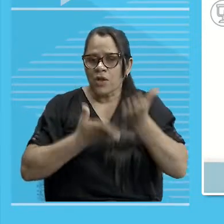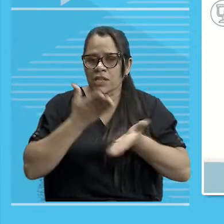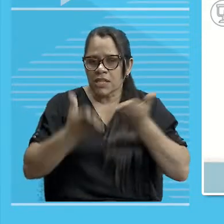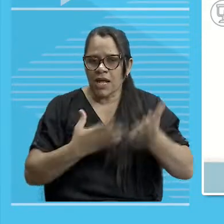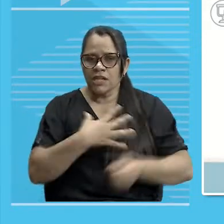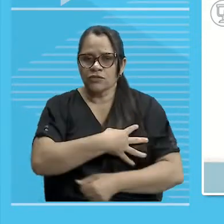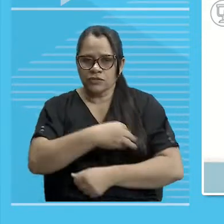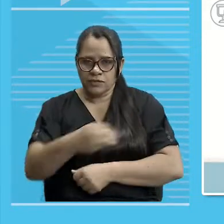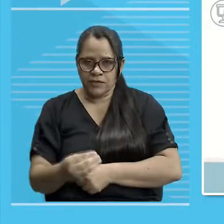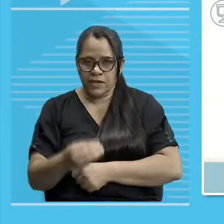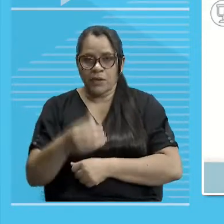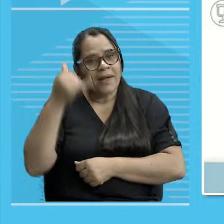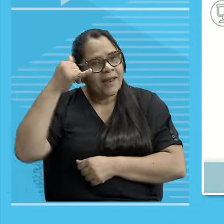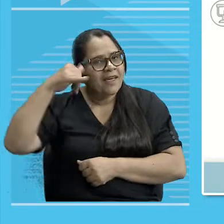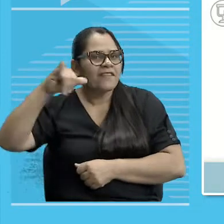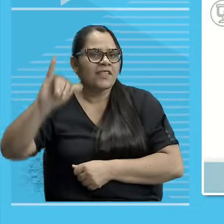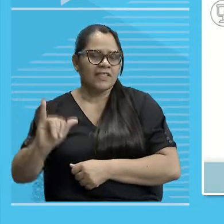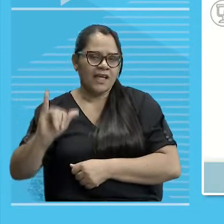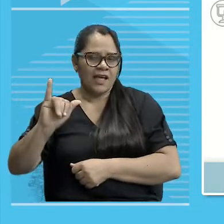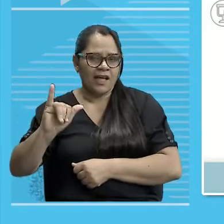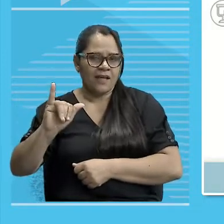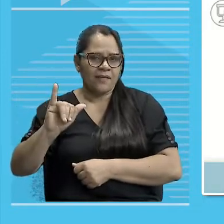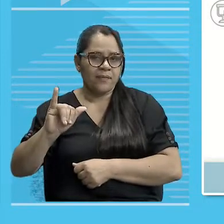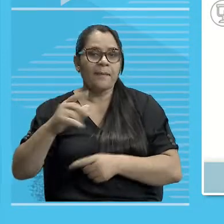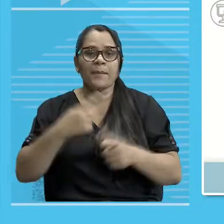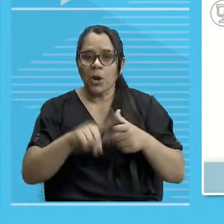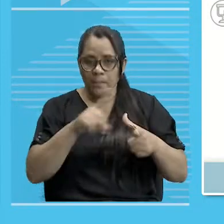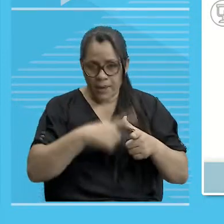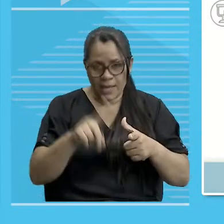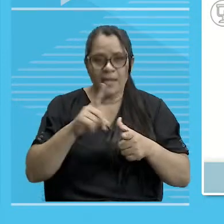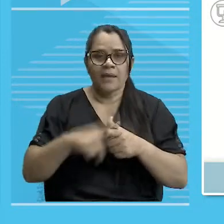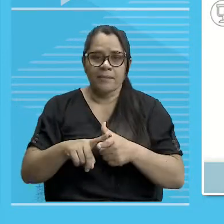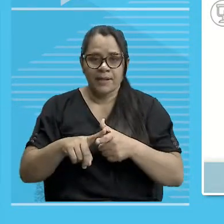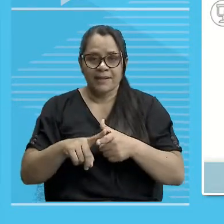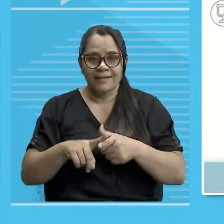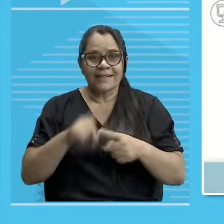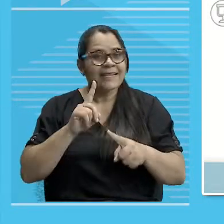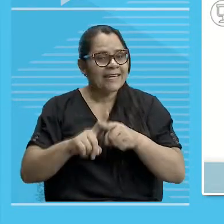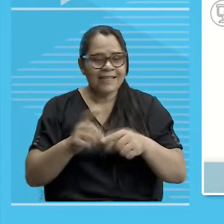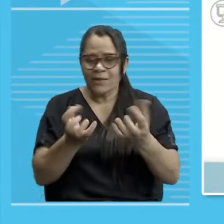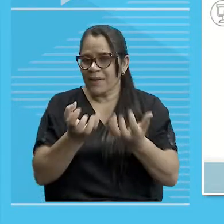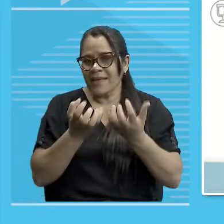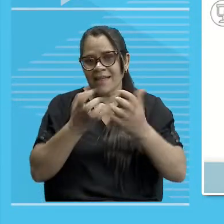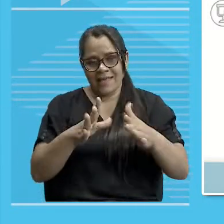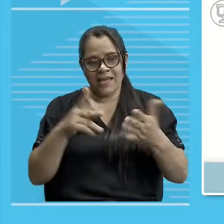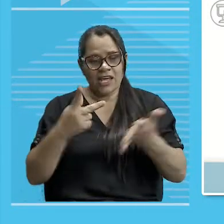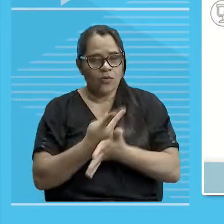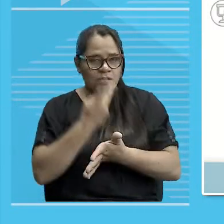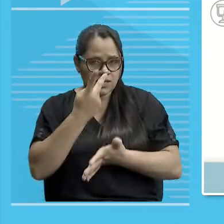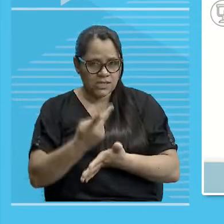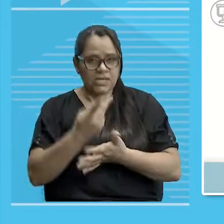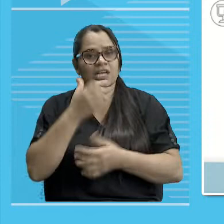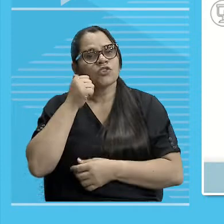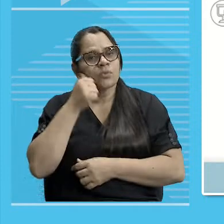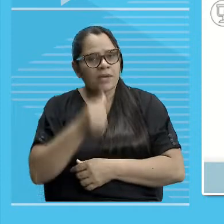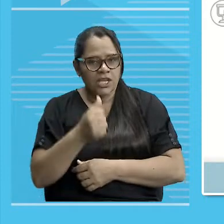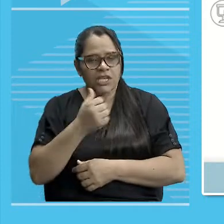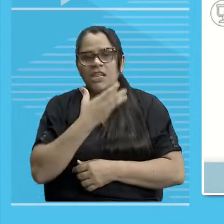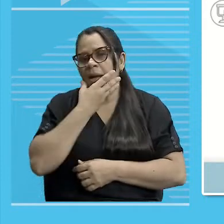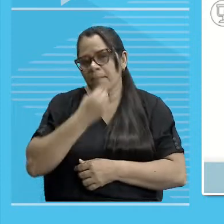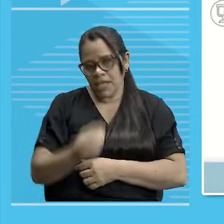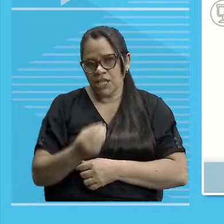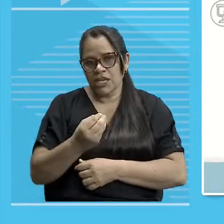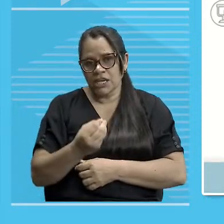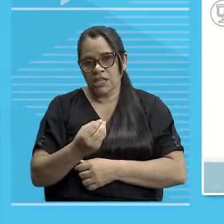evitar situações que você não queria que acontecesse, muito menos o garoto, muito menos a garota, por conta de